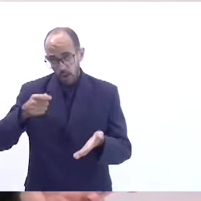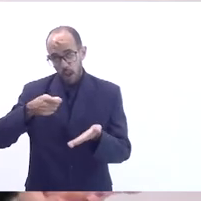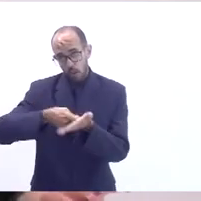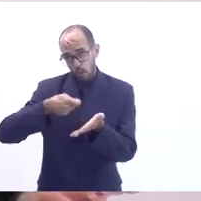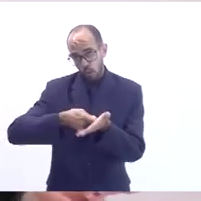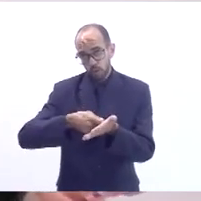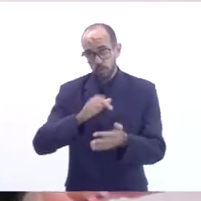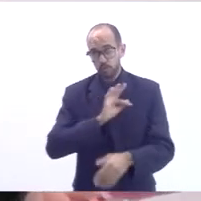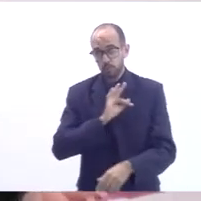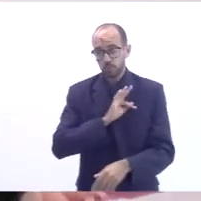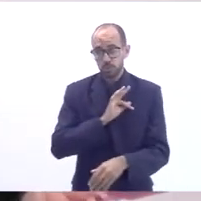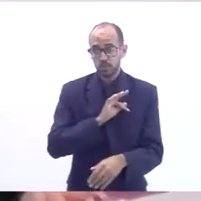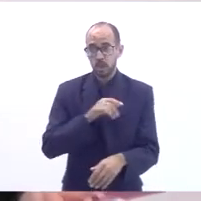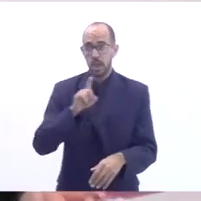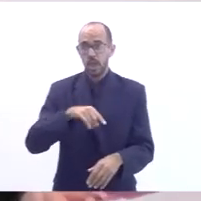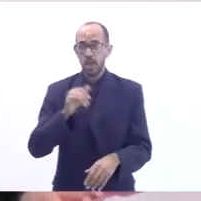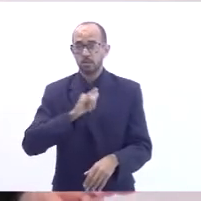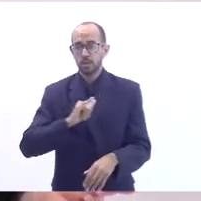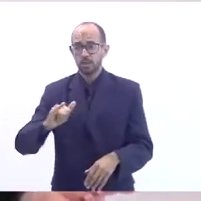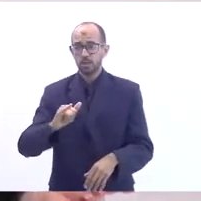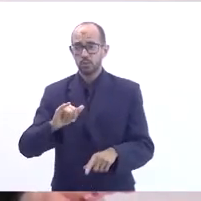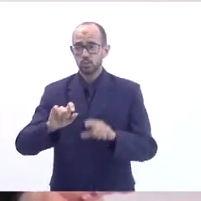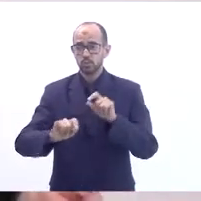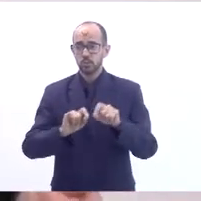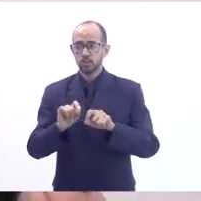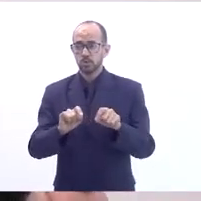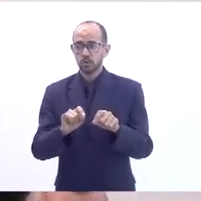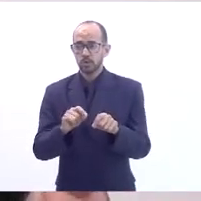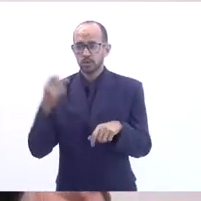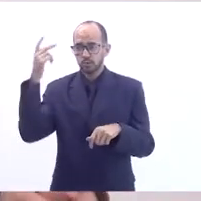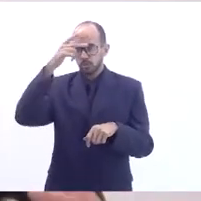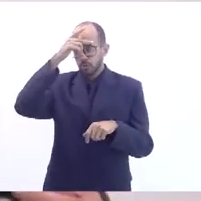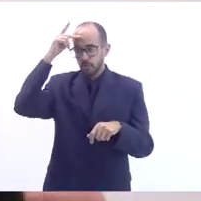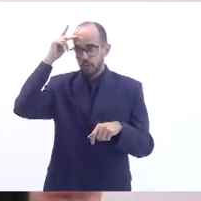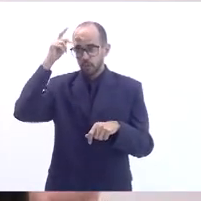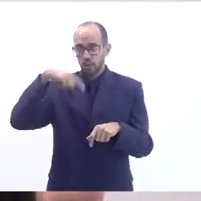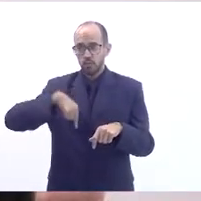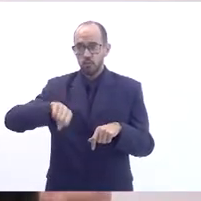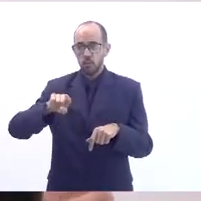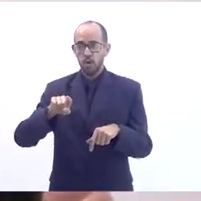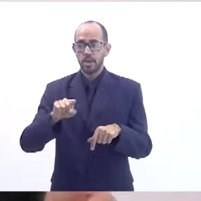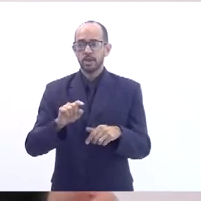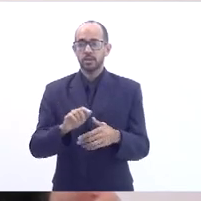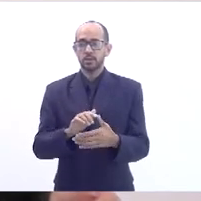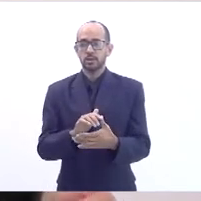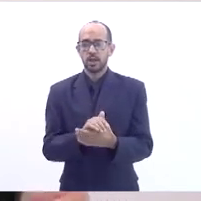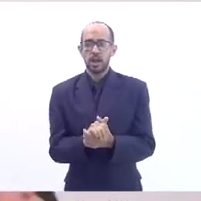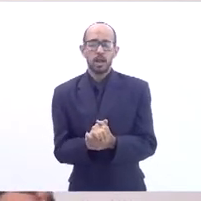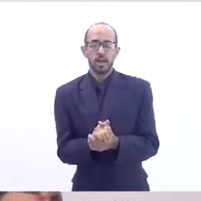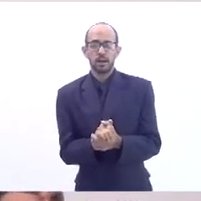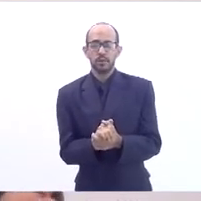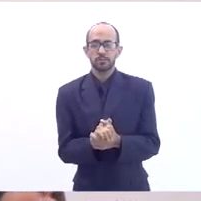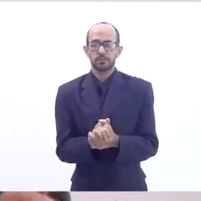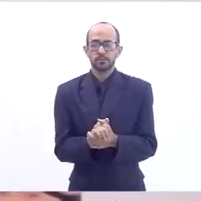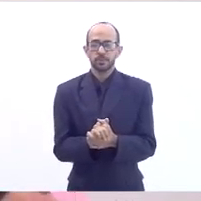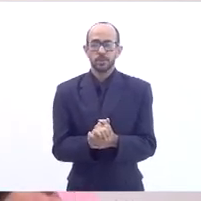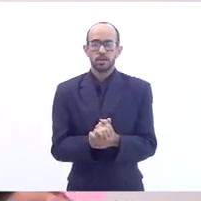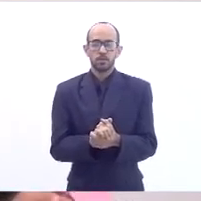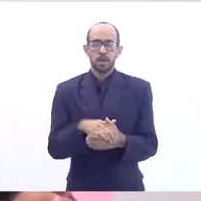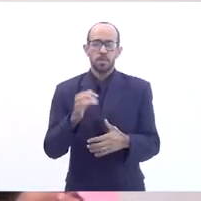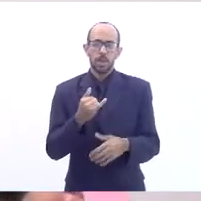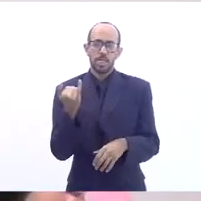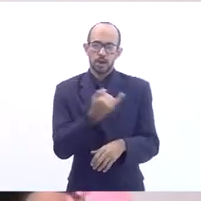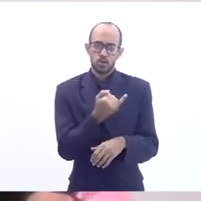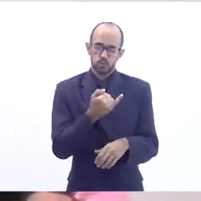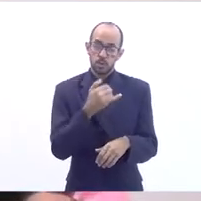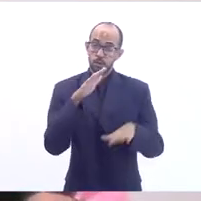era uma denúncia de uma pessoa que tinha ido lá pelo menos o que você me disse que talvez tenha sido uma denúncia